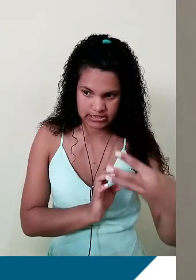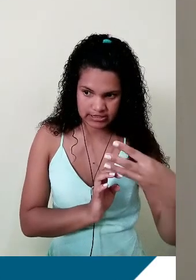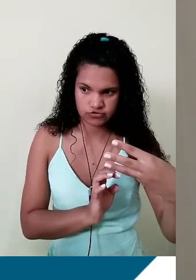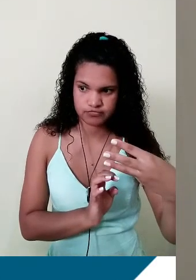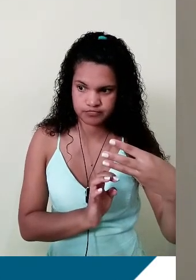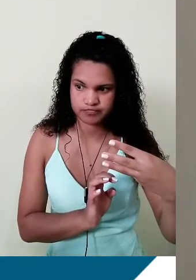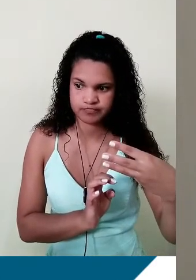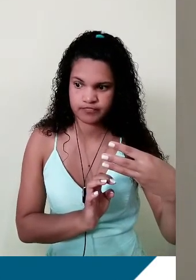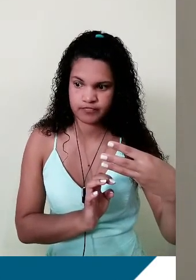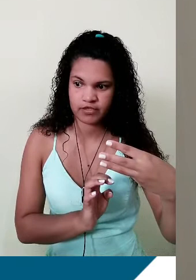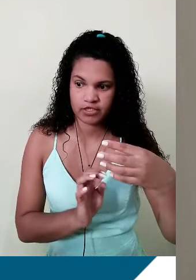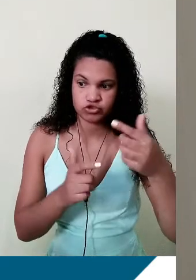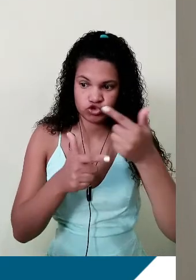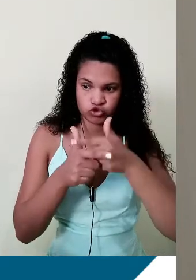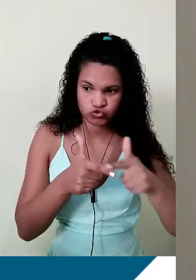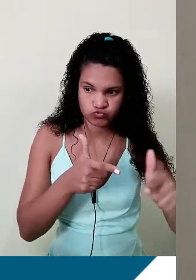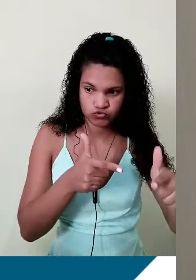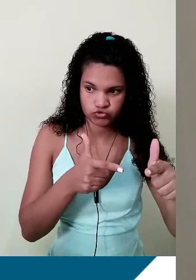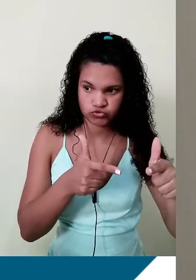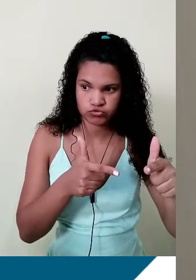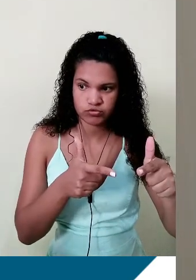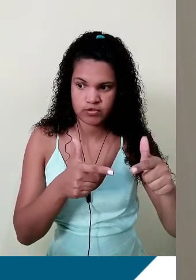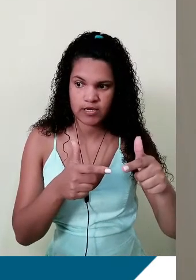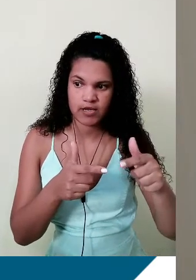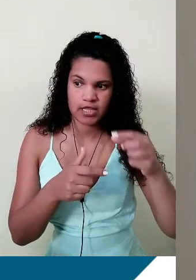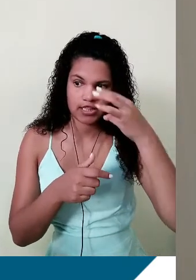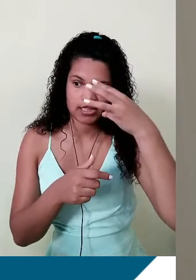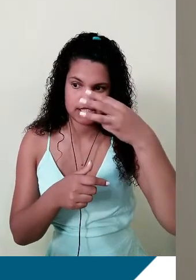273, divididos por o de cima,